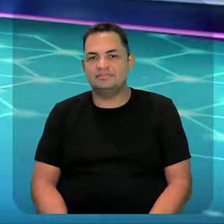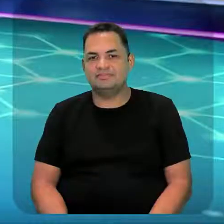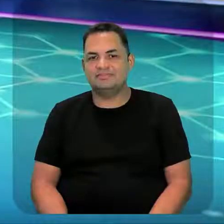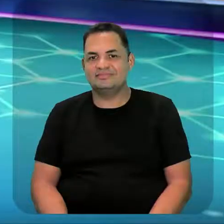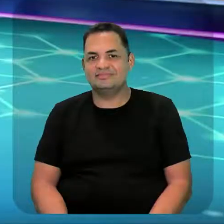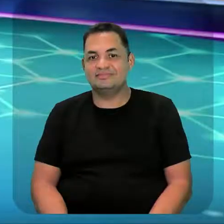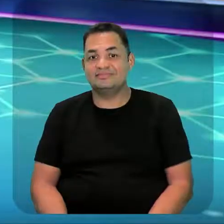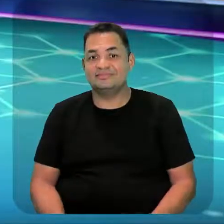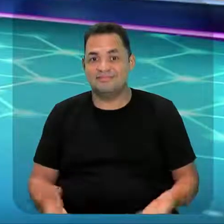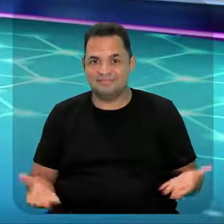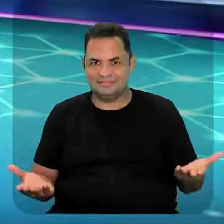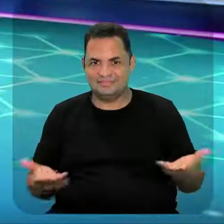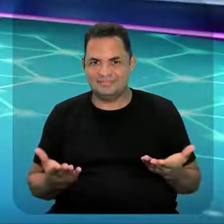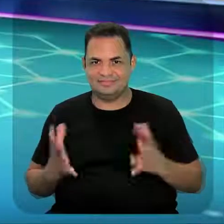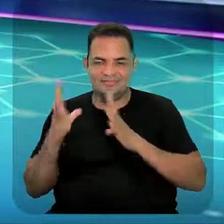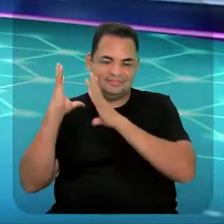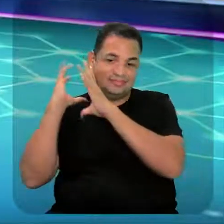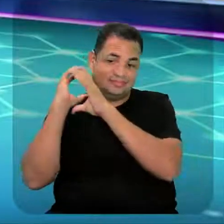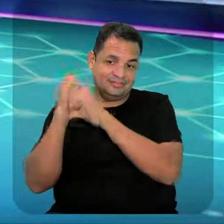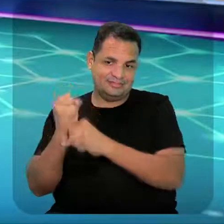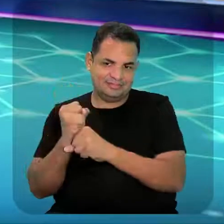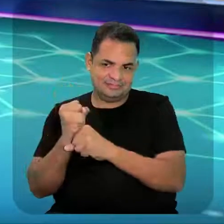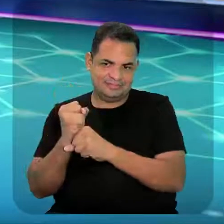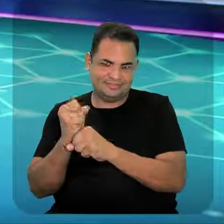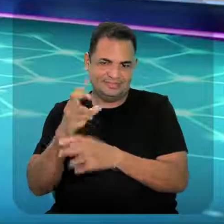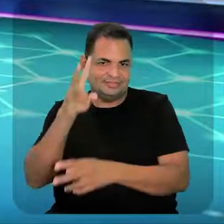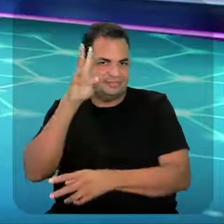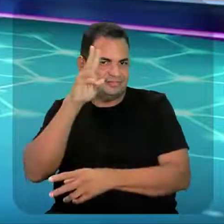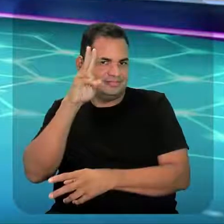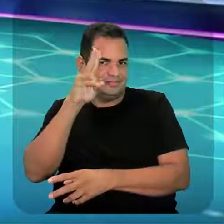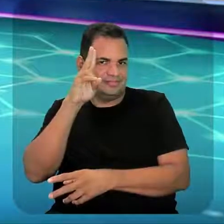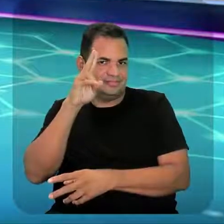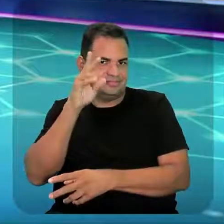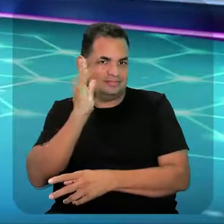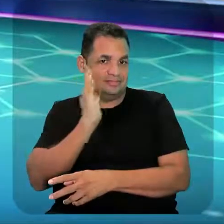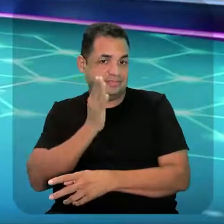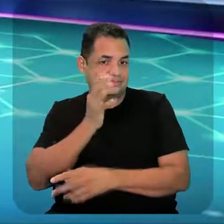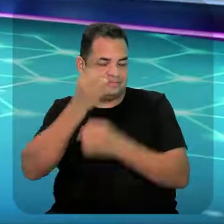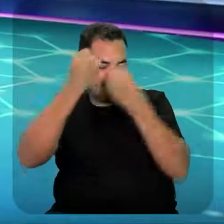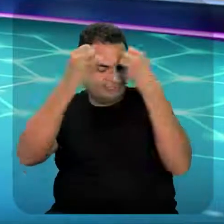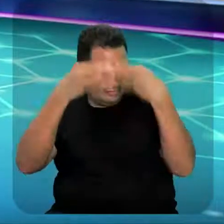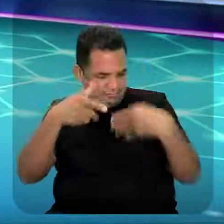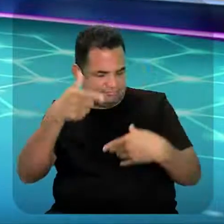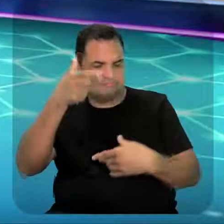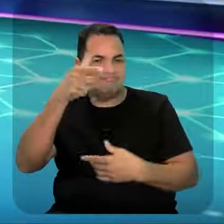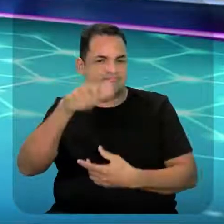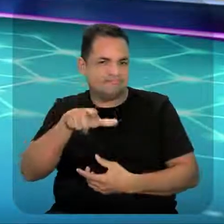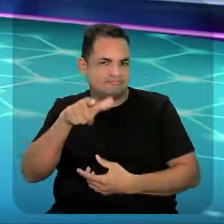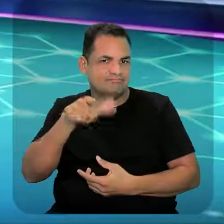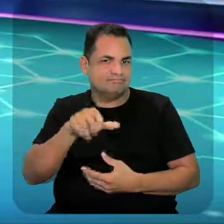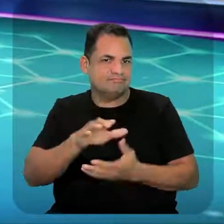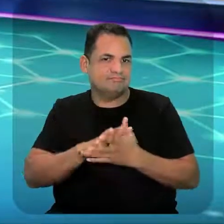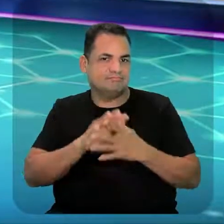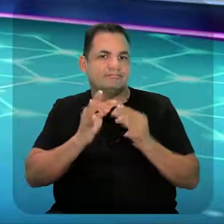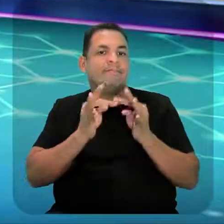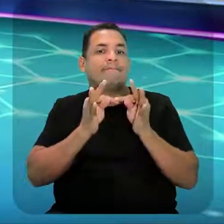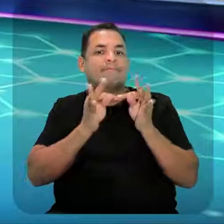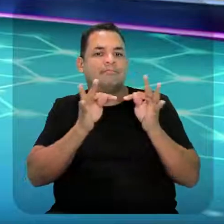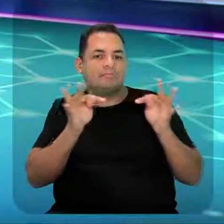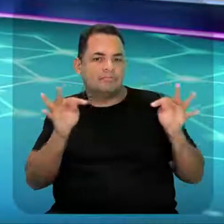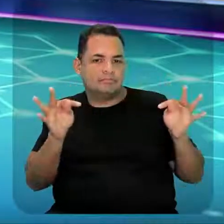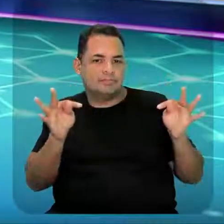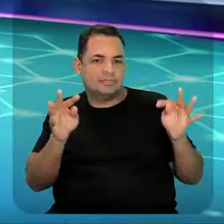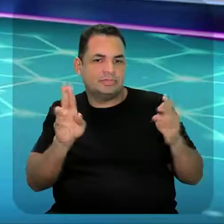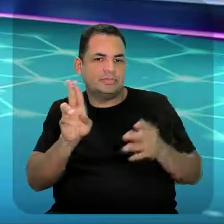Pessoal, agora a gente vai fazer a revisão. Lembrando que já foi dito e repetido que a tabelinha que